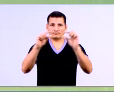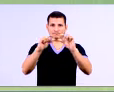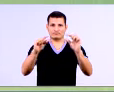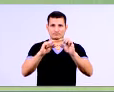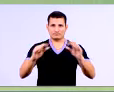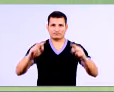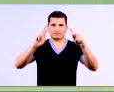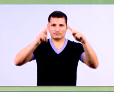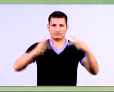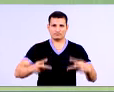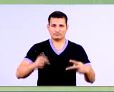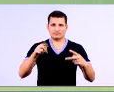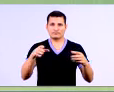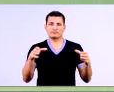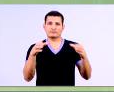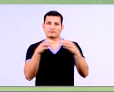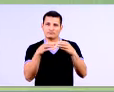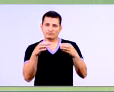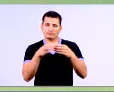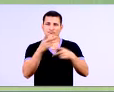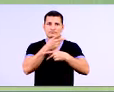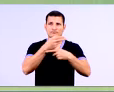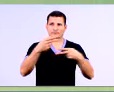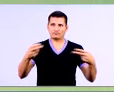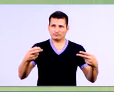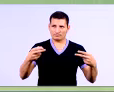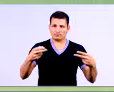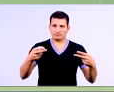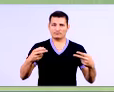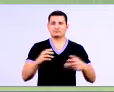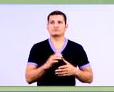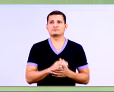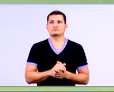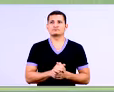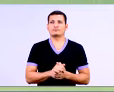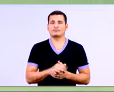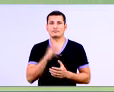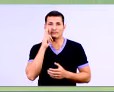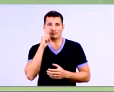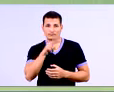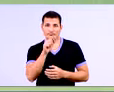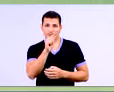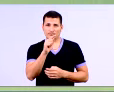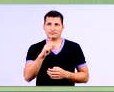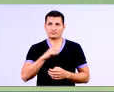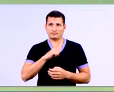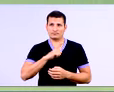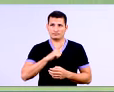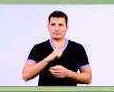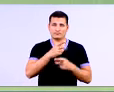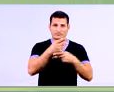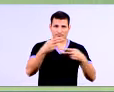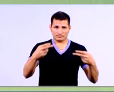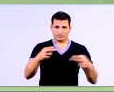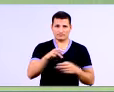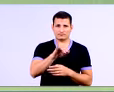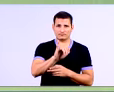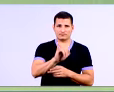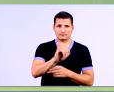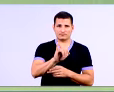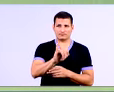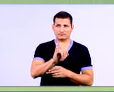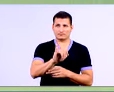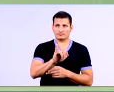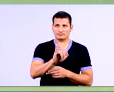agrupador de elementos, de componentes. Observem que aqui nós temos um elemento input, como